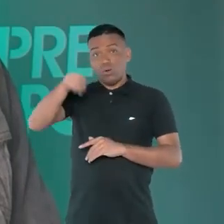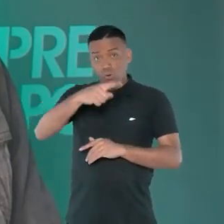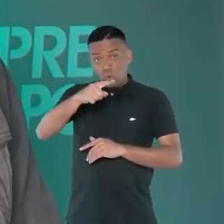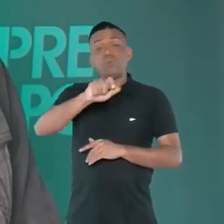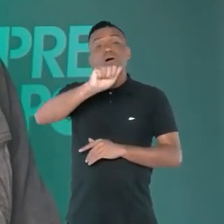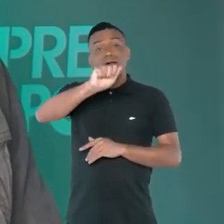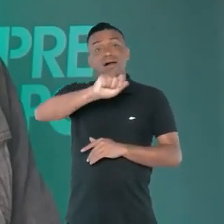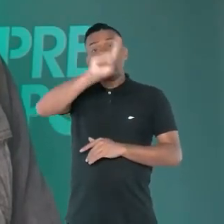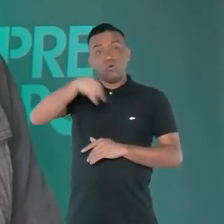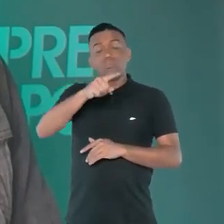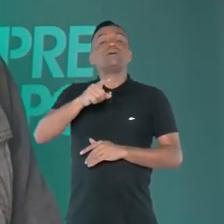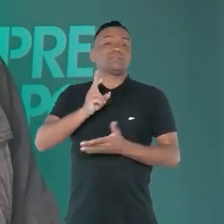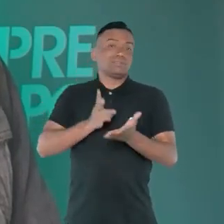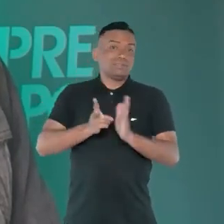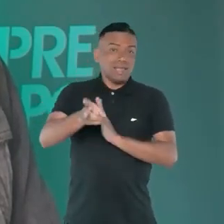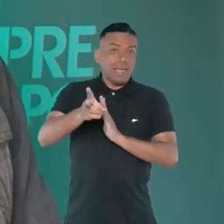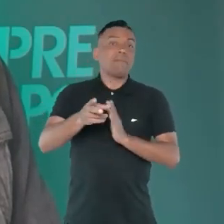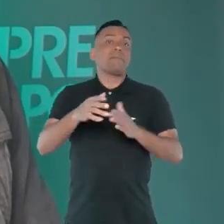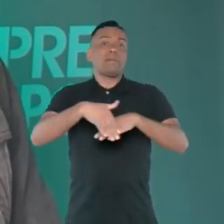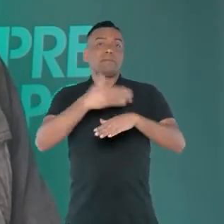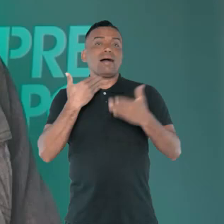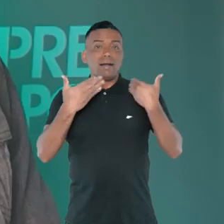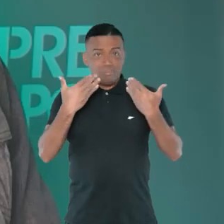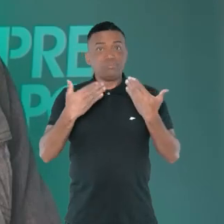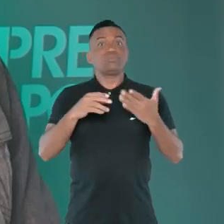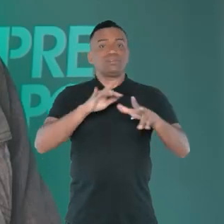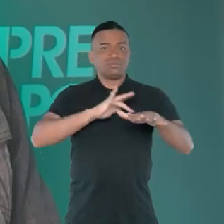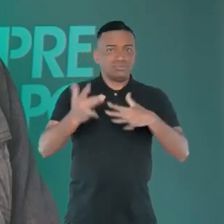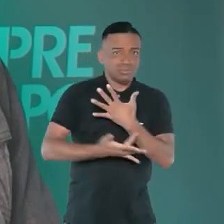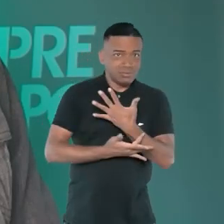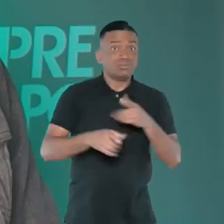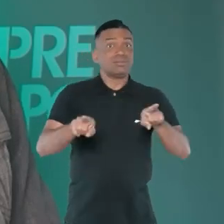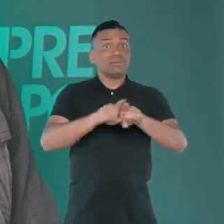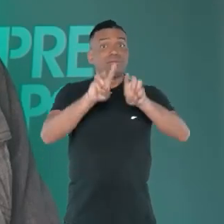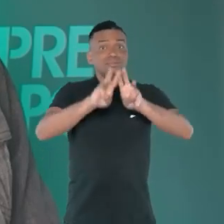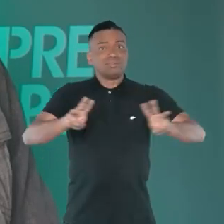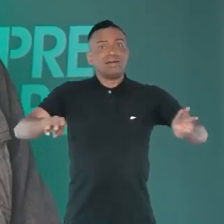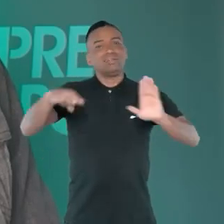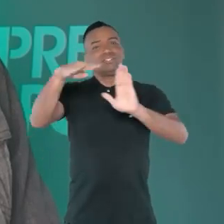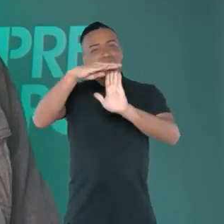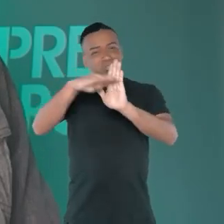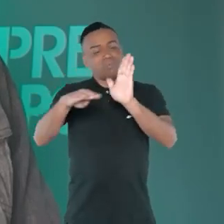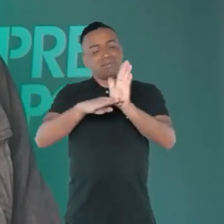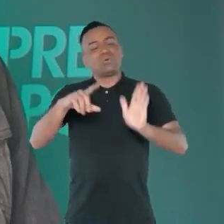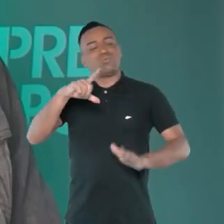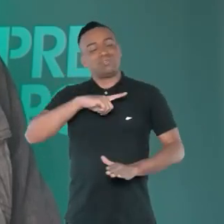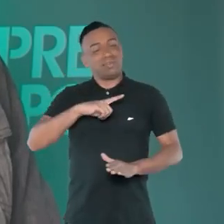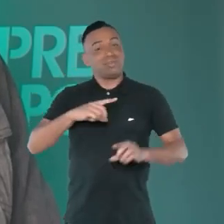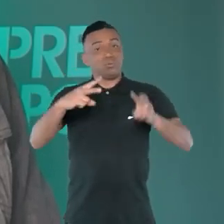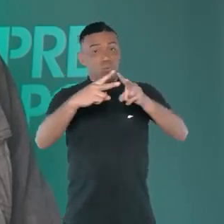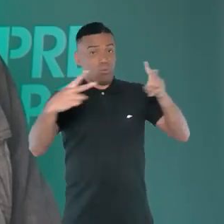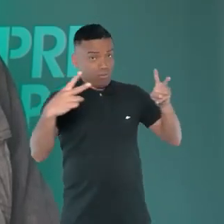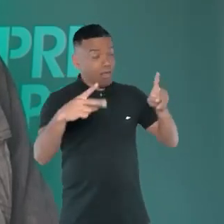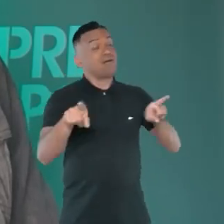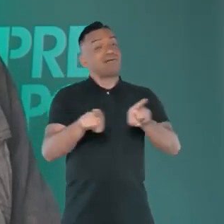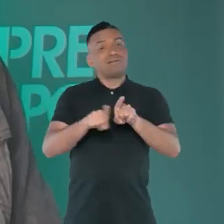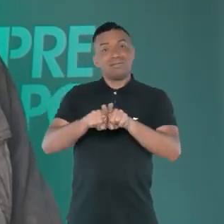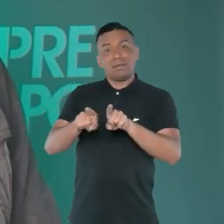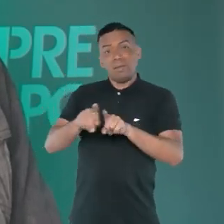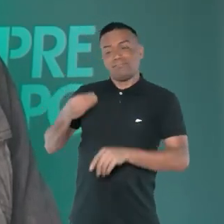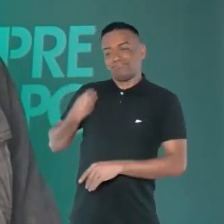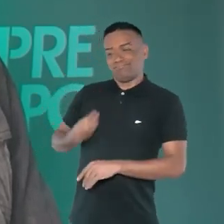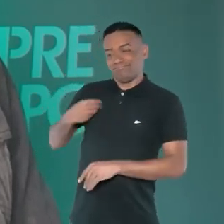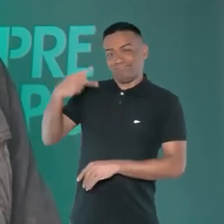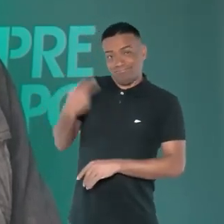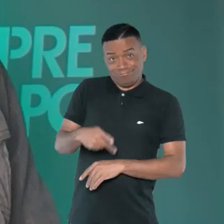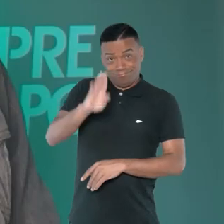redes sociais, e no site sempreumpapo.com.br você fica sabendo da nossa programação, tanto online quanto presencial aqui